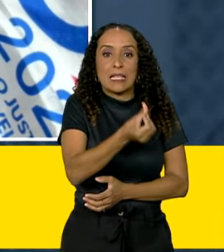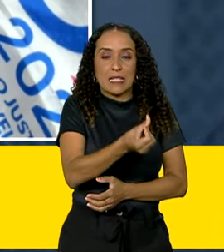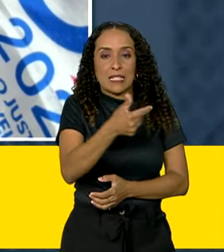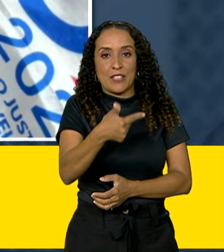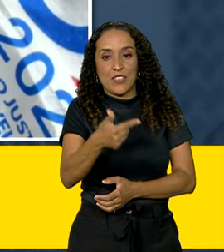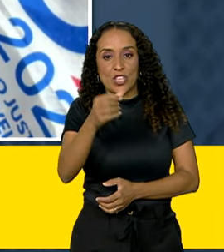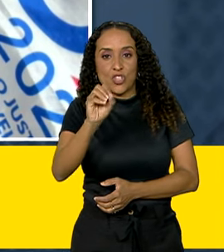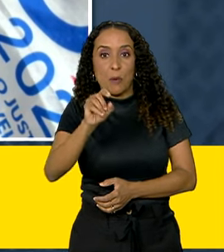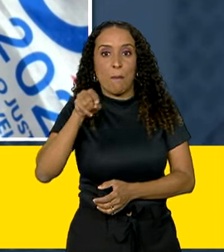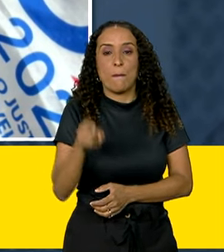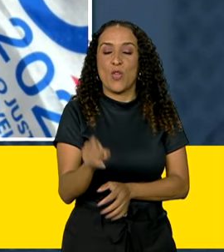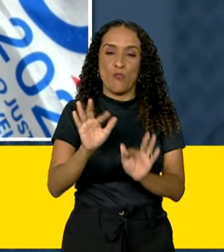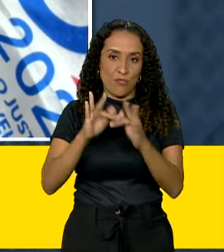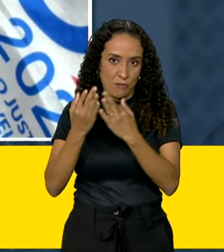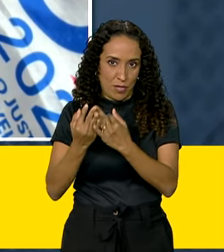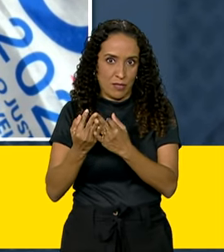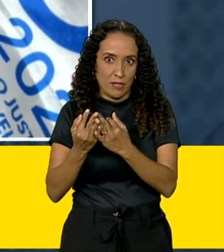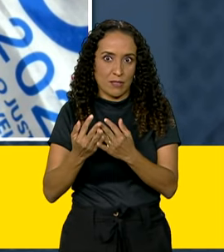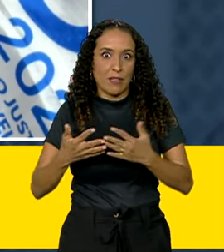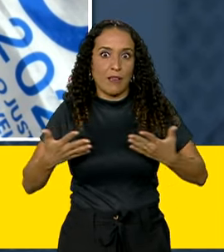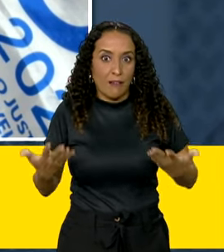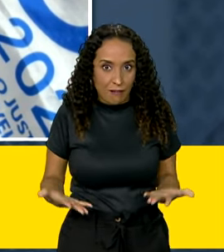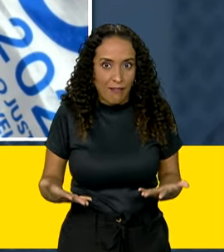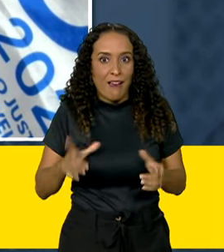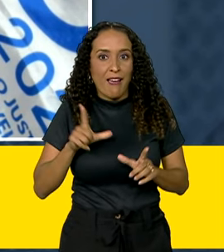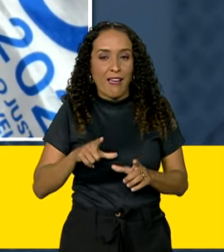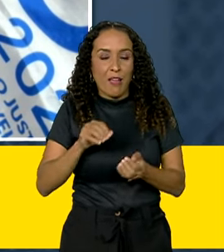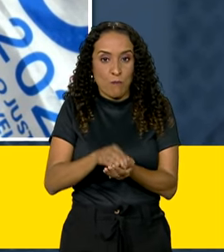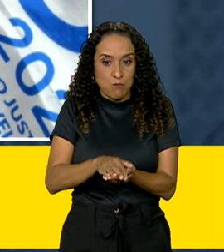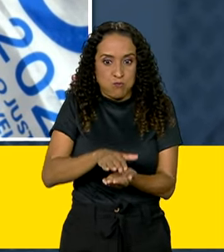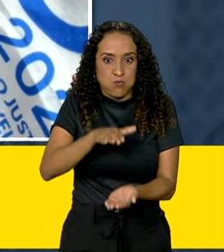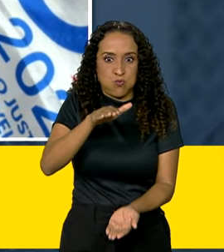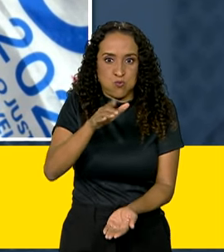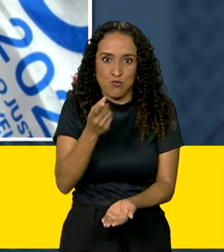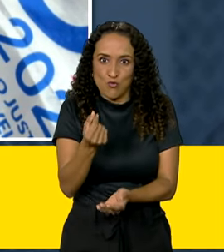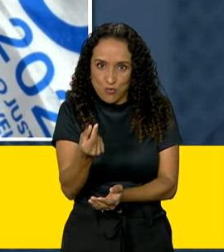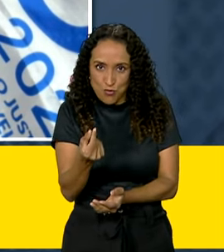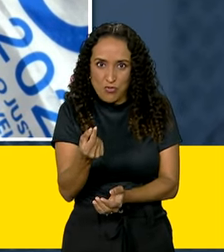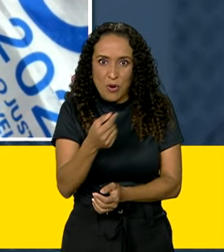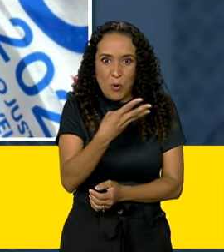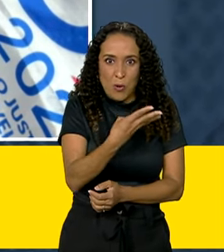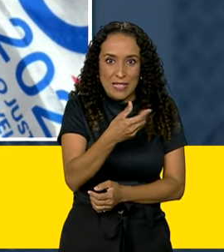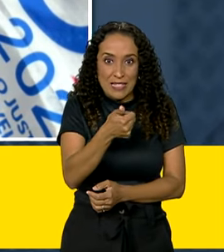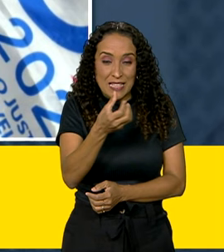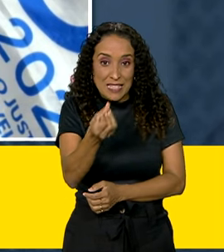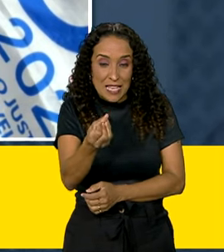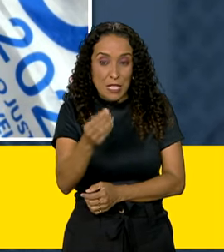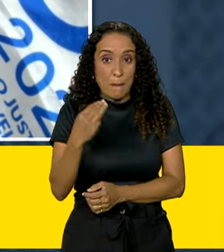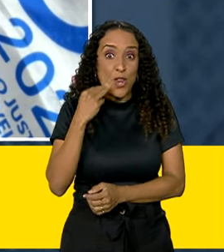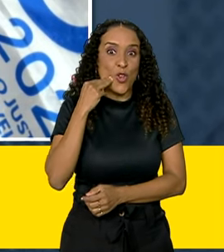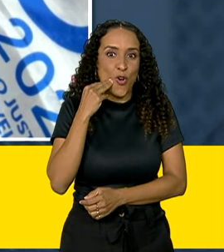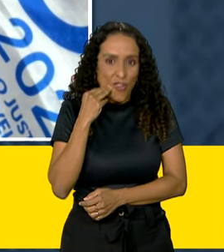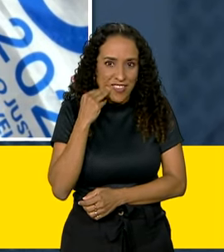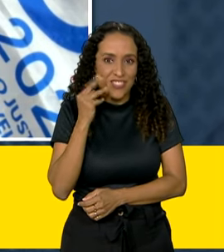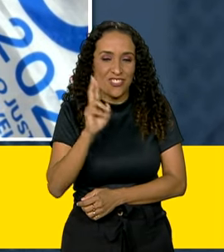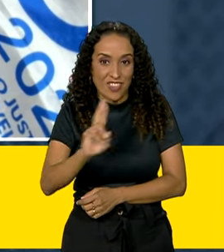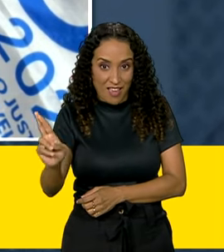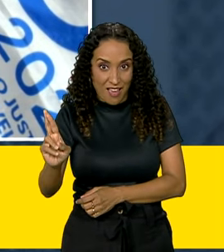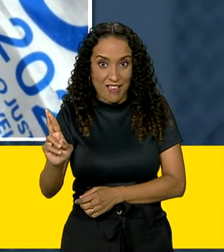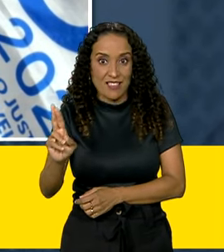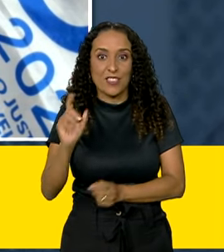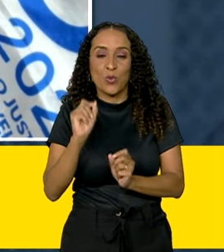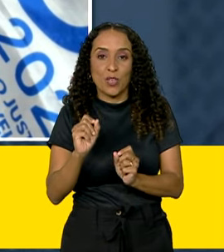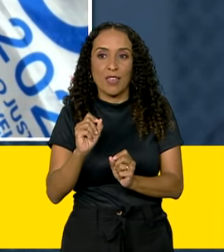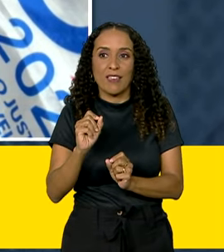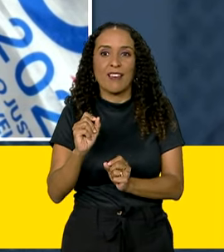620 mil famílias. Nós estamos falando de um volume de recursos de 416 milhões que entra